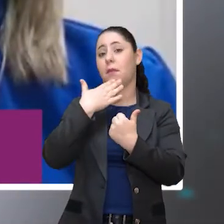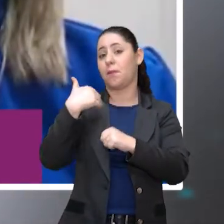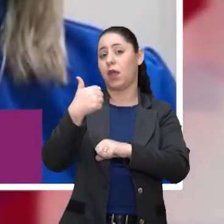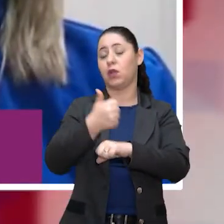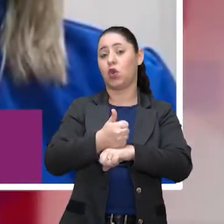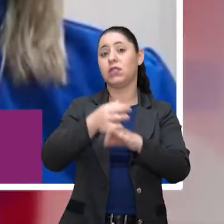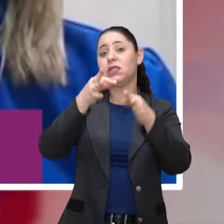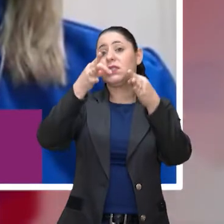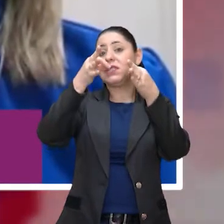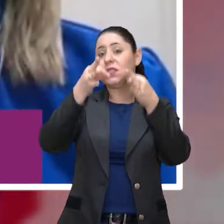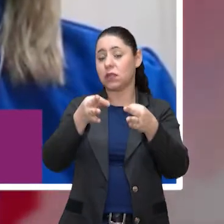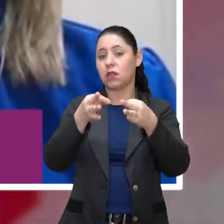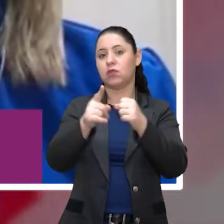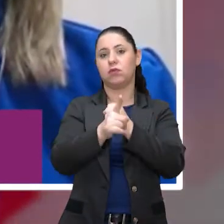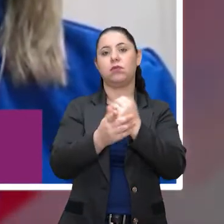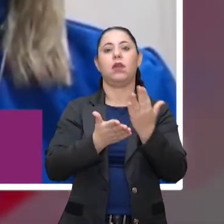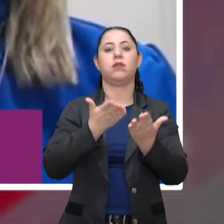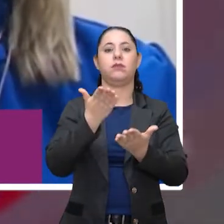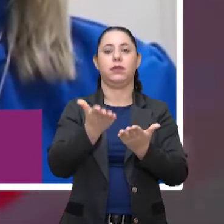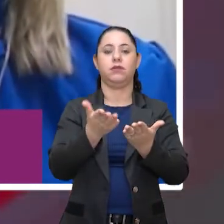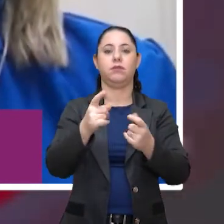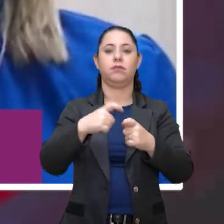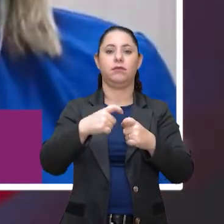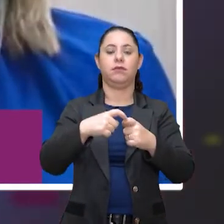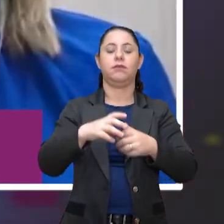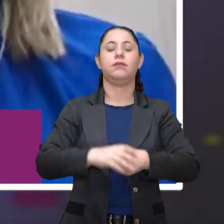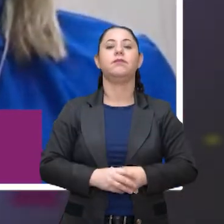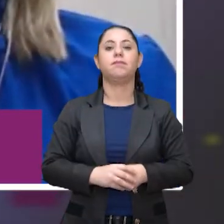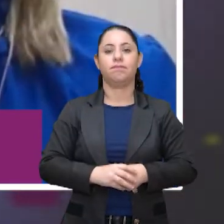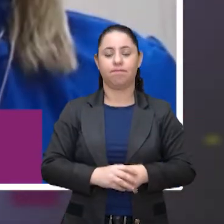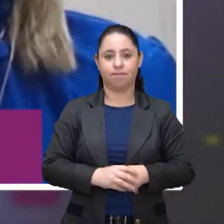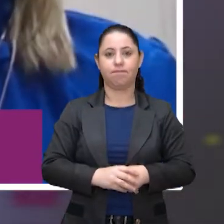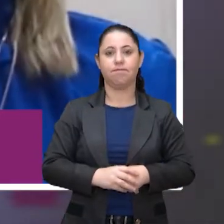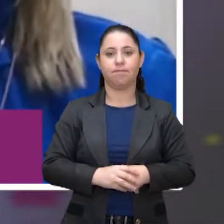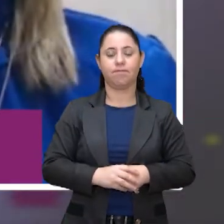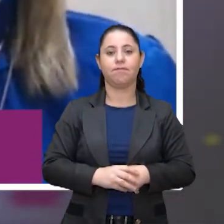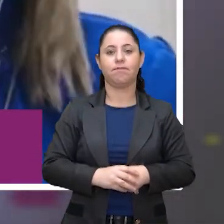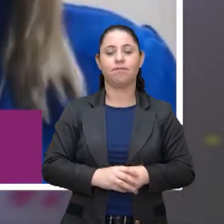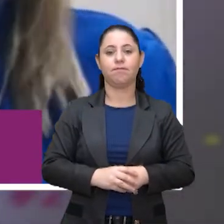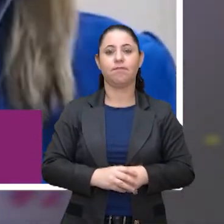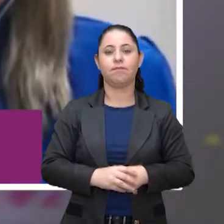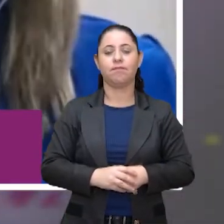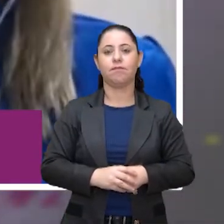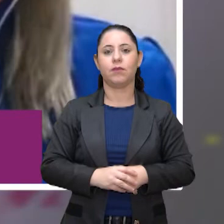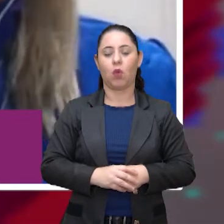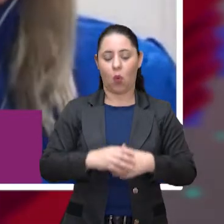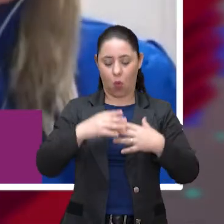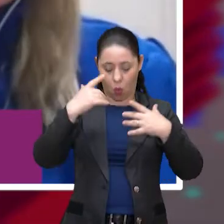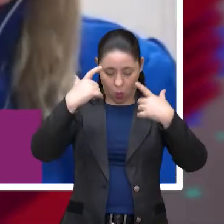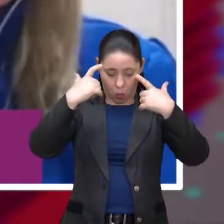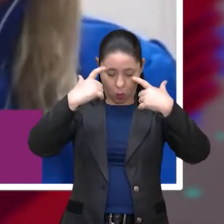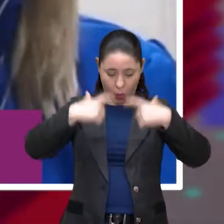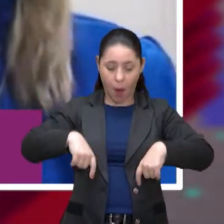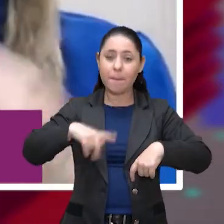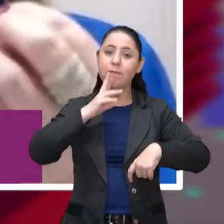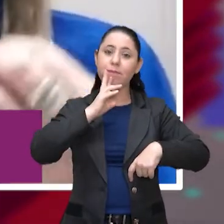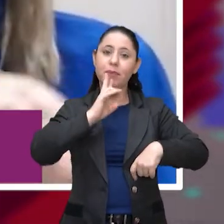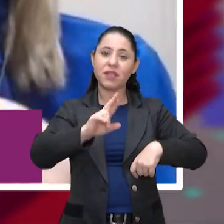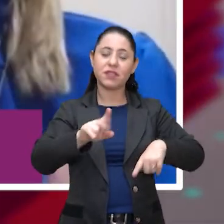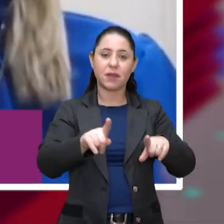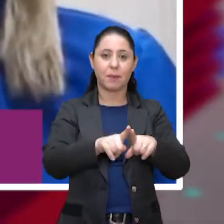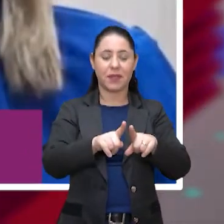com certeza o tratamento. E a evolução... O corpo vai respondendo também, né? Se